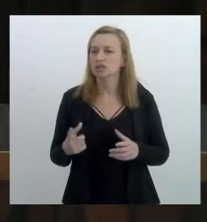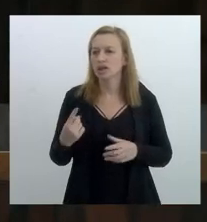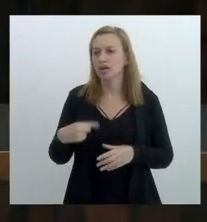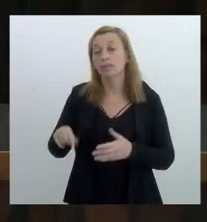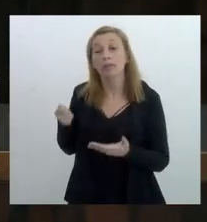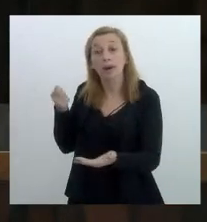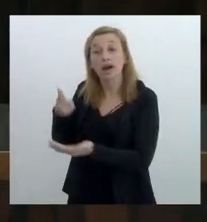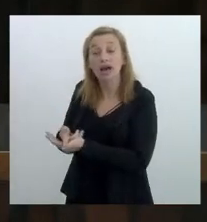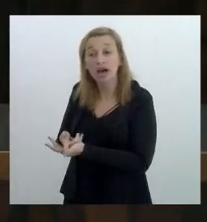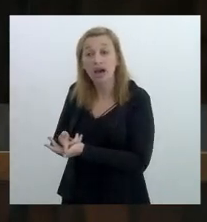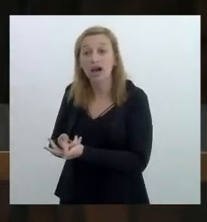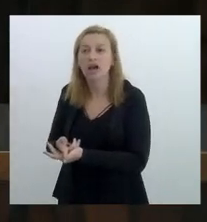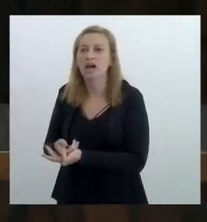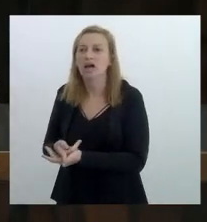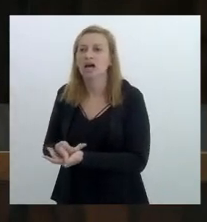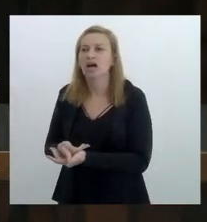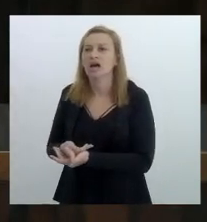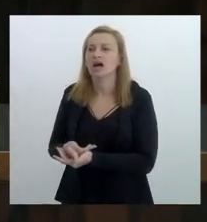pagar inativo